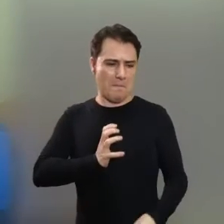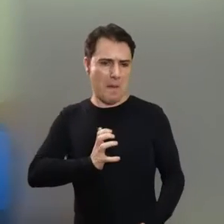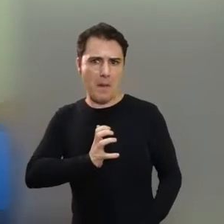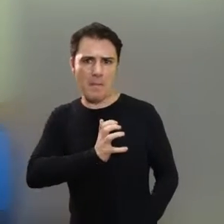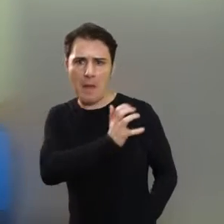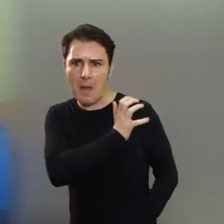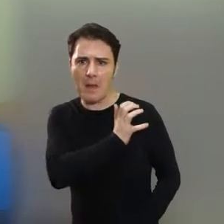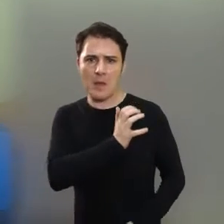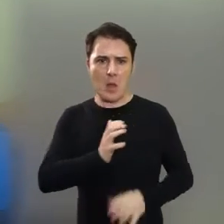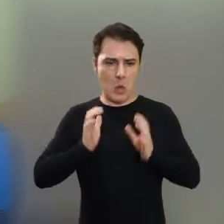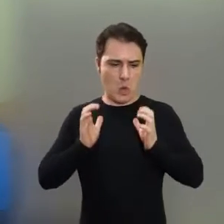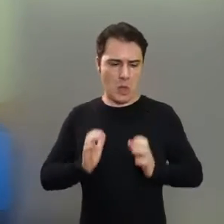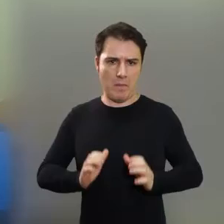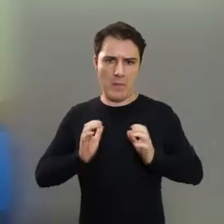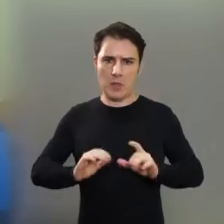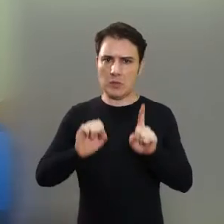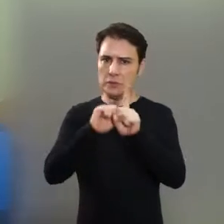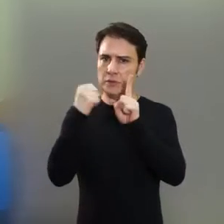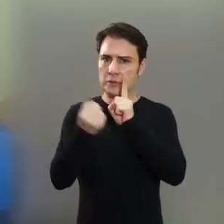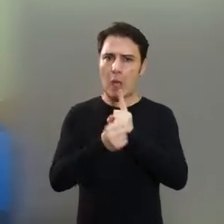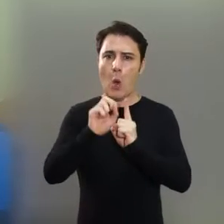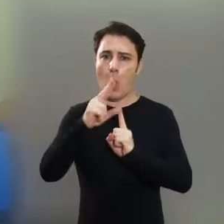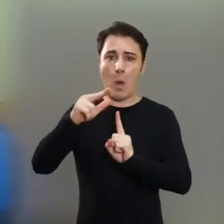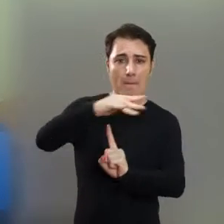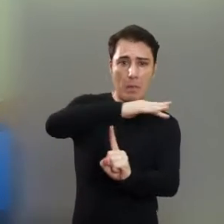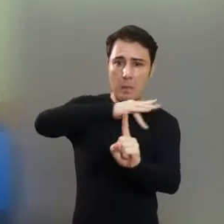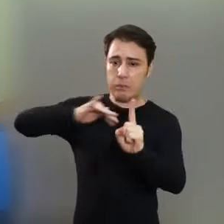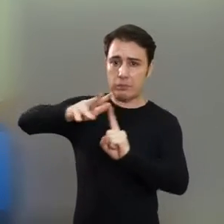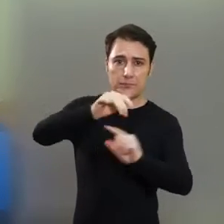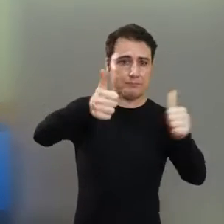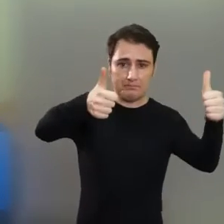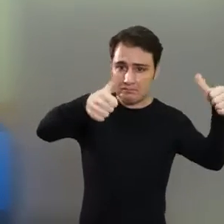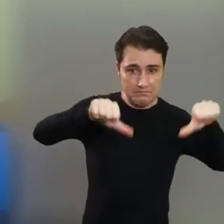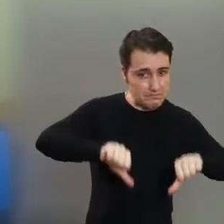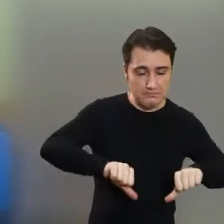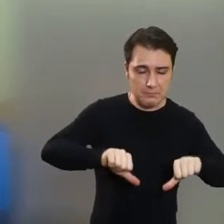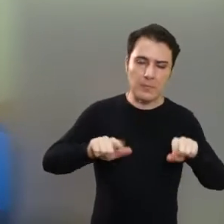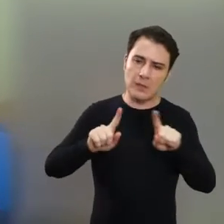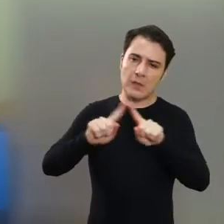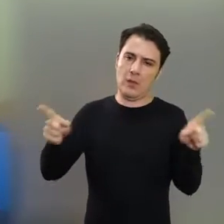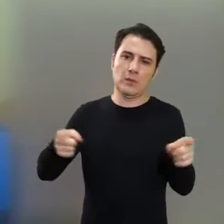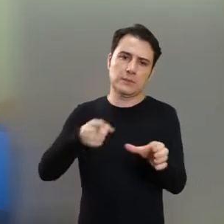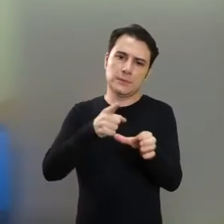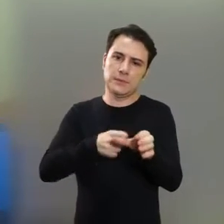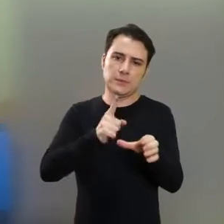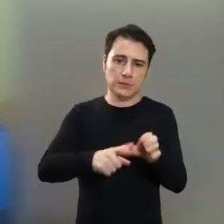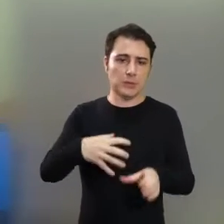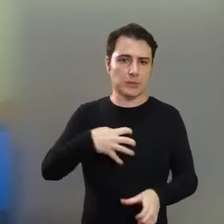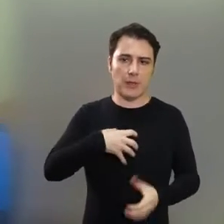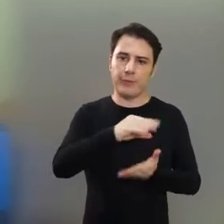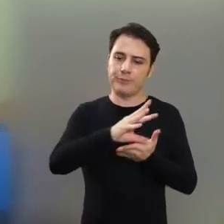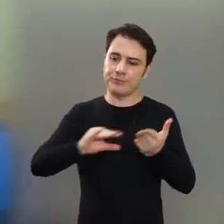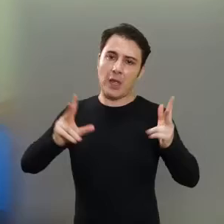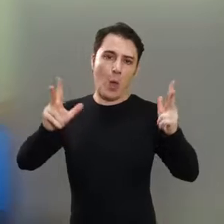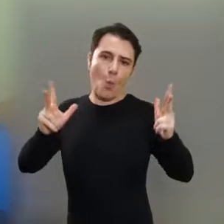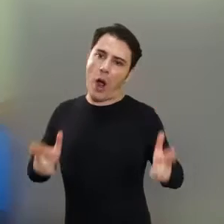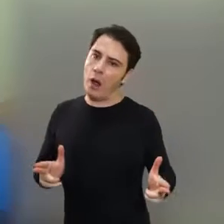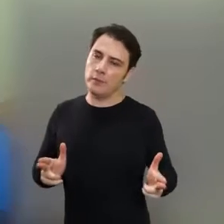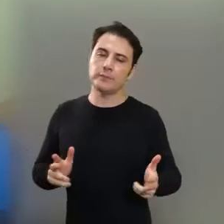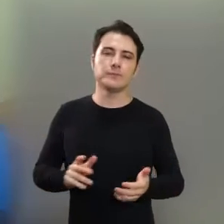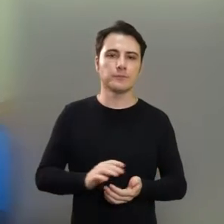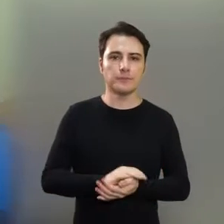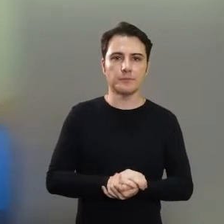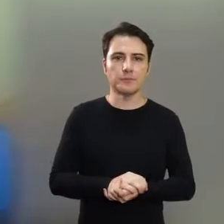sociais por atitudes e ações preconceituosas e comportamentos insustentáveis da perspectiva socioambiental